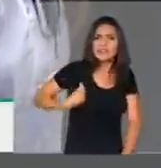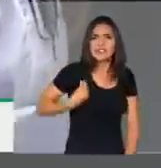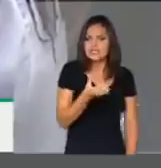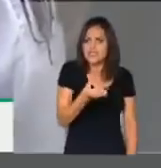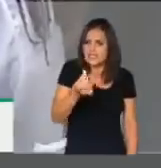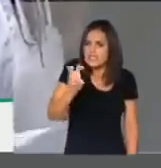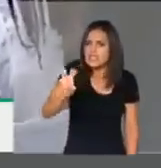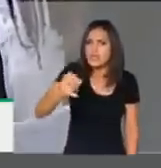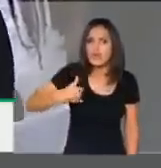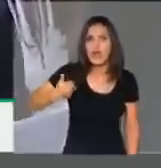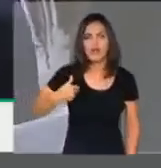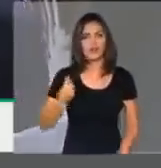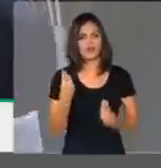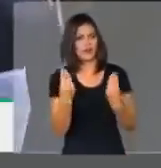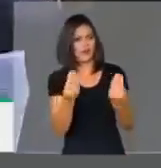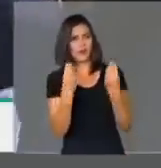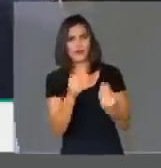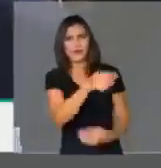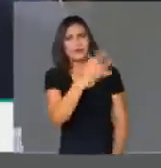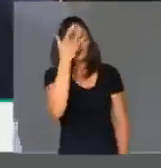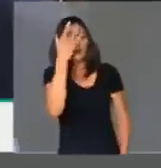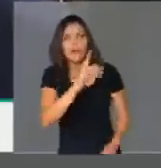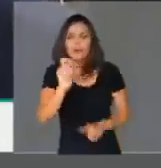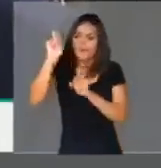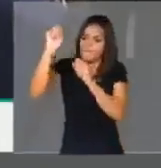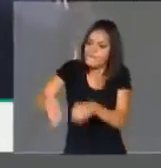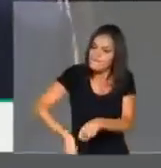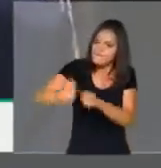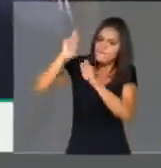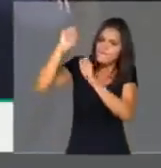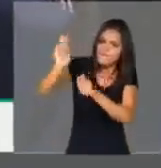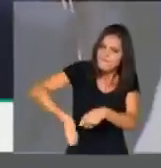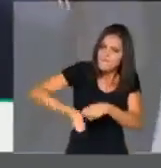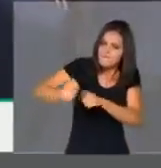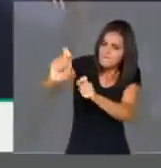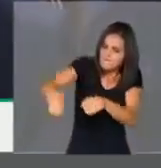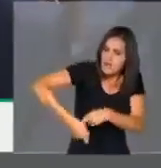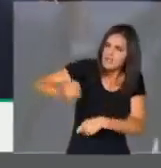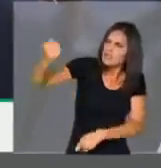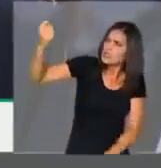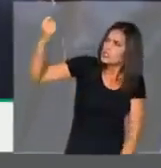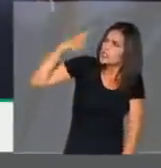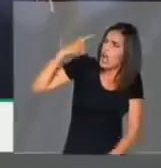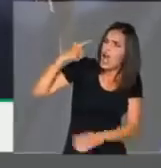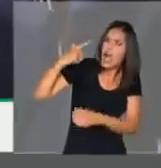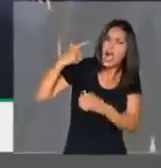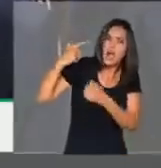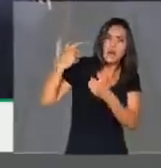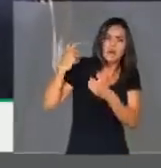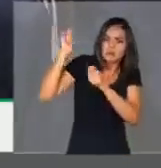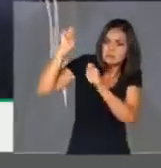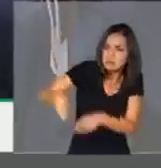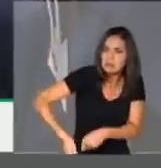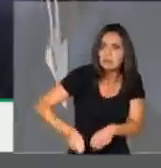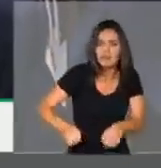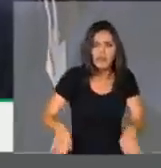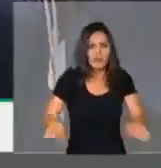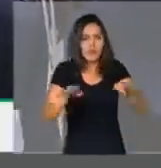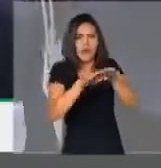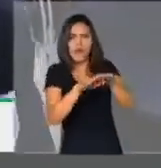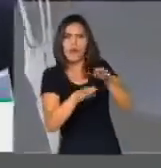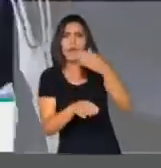que é inchada, né? Homens e mulheres iguais, é não entender a diferença